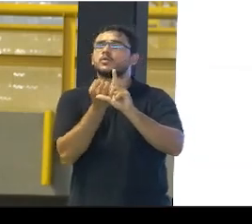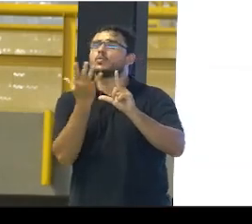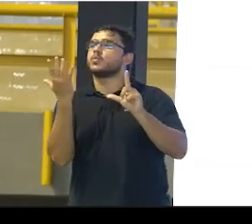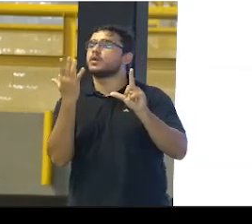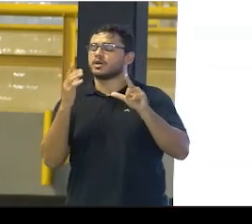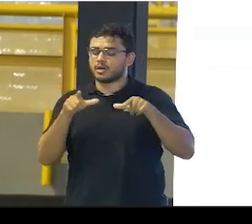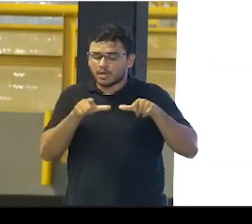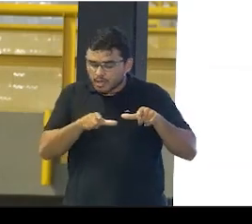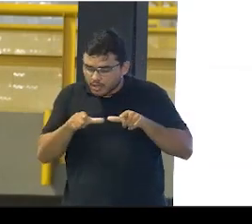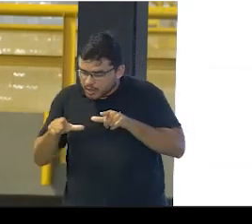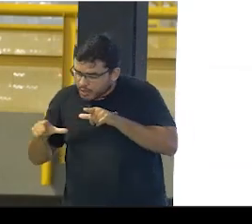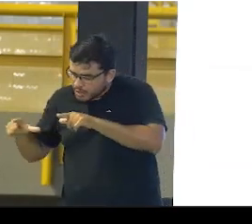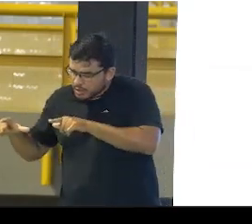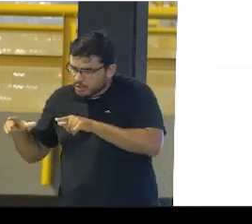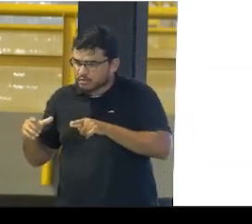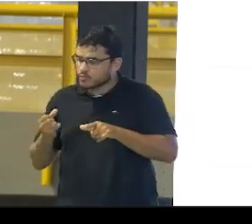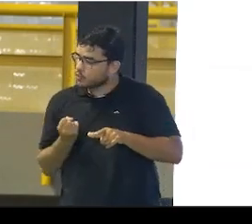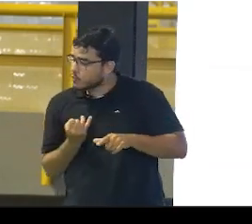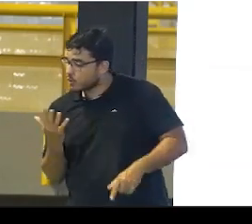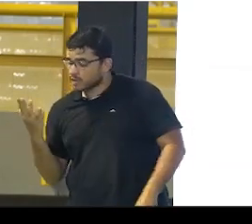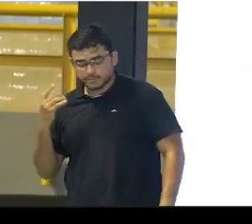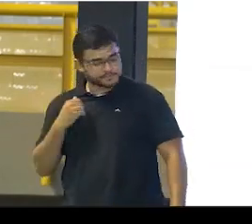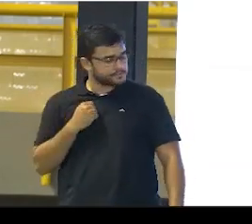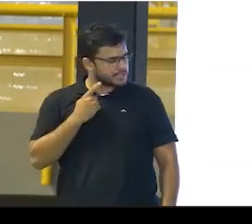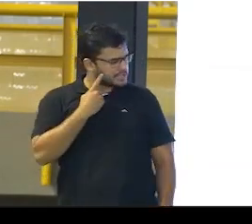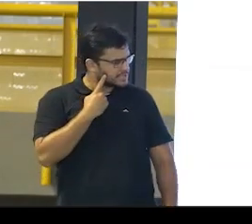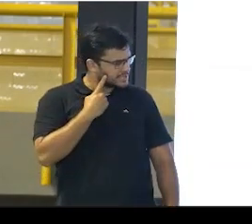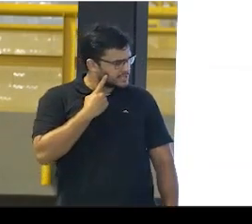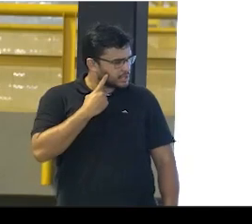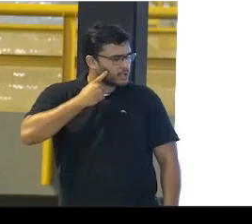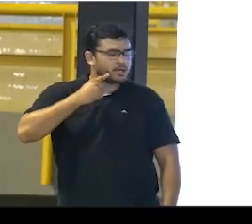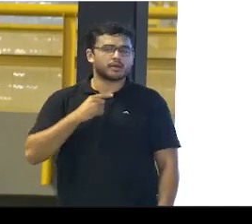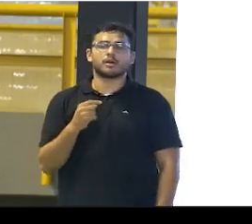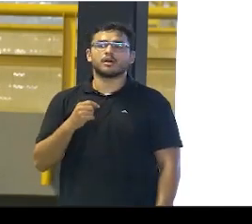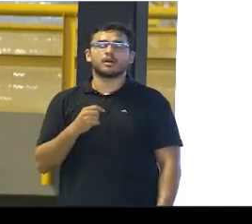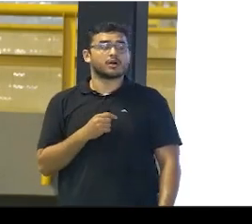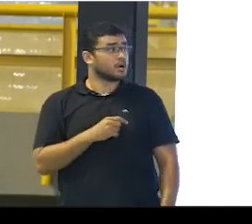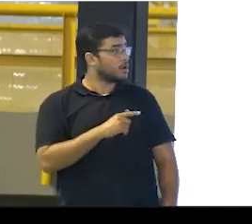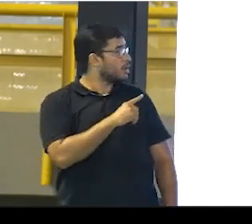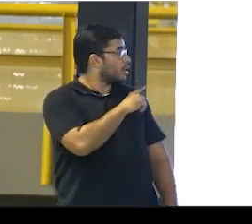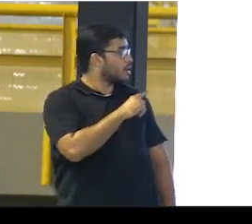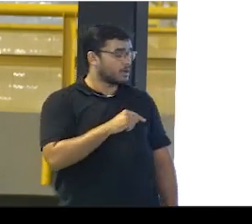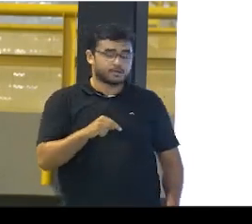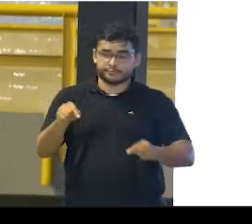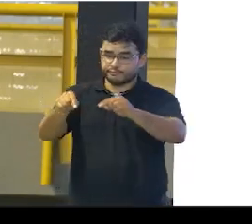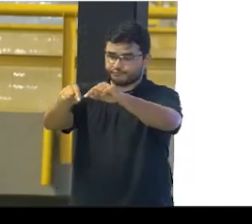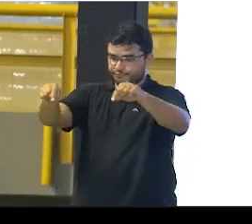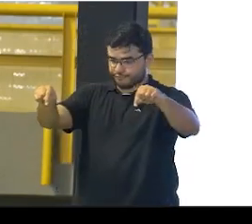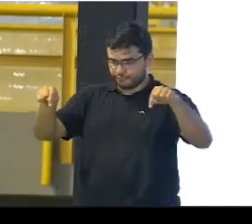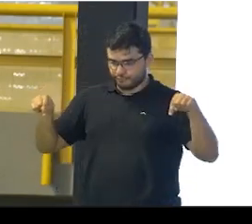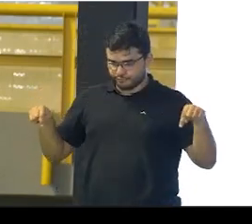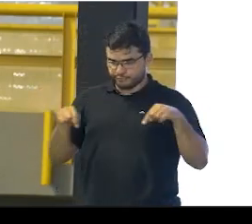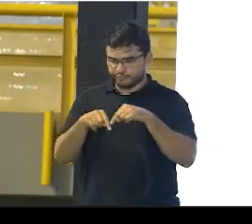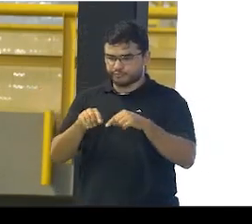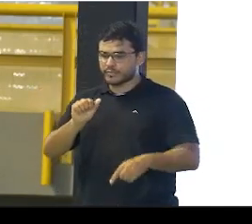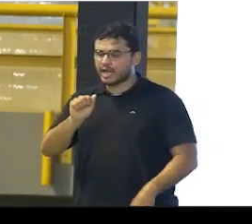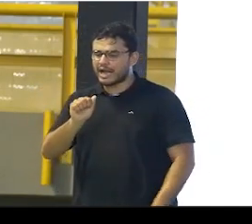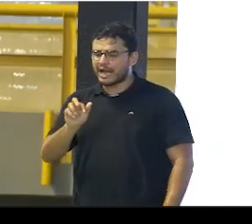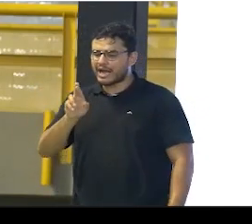eu quero só a metade, base vezes altura sobre 2. Eu gosto muito de entender isso com